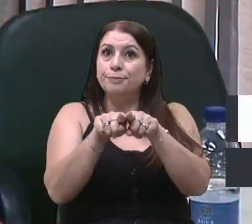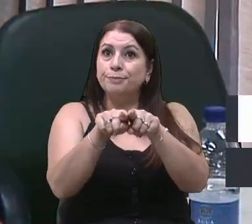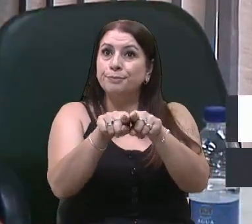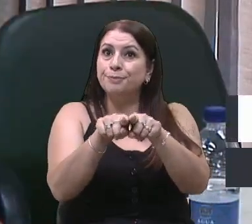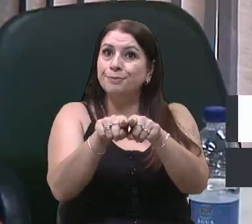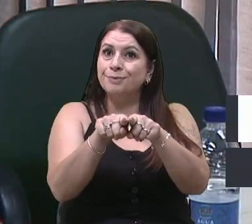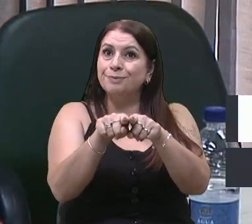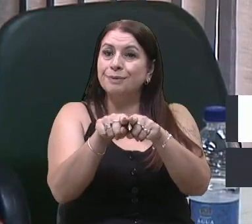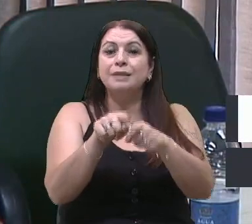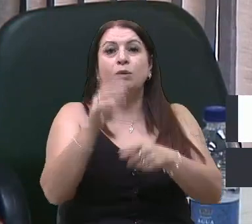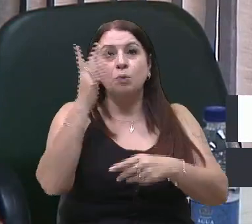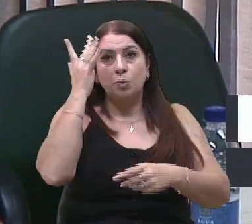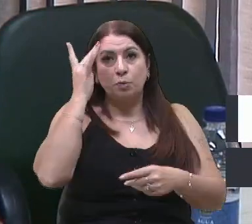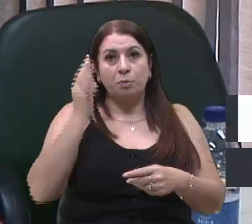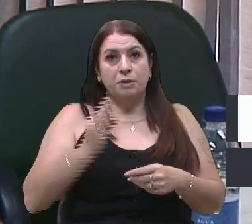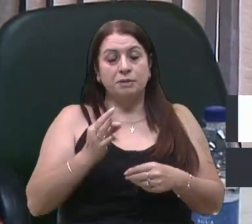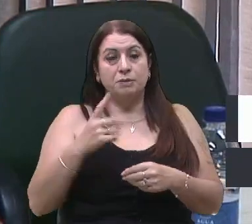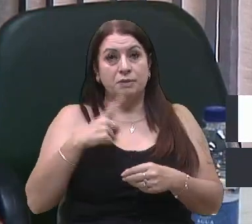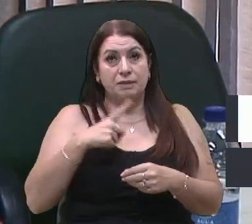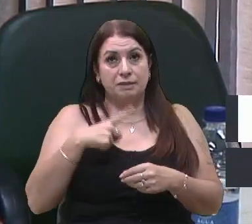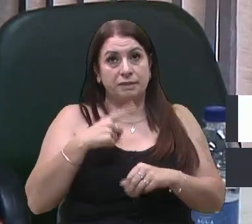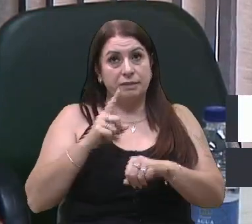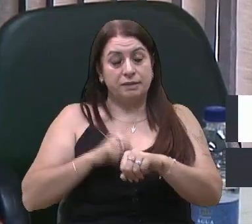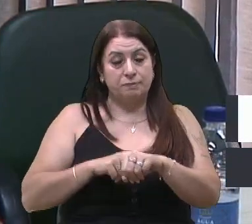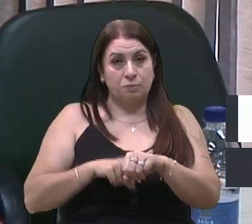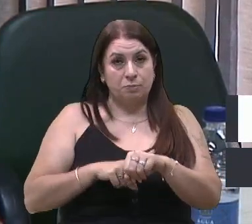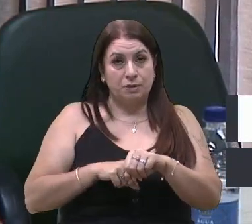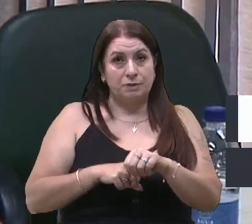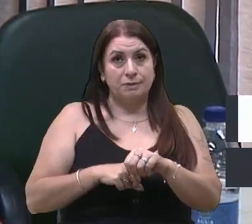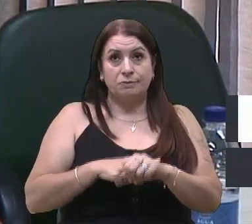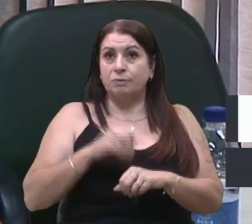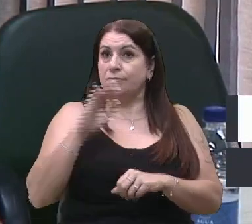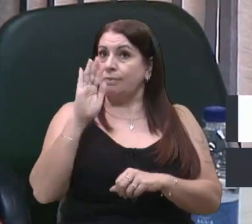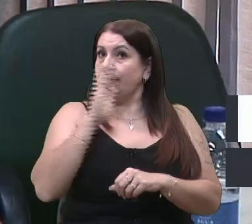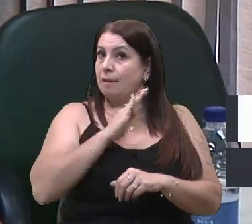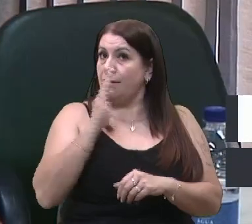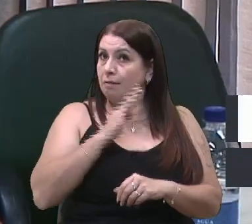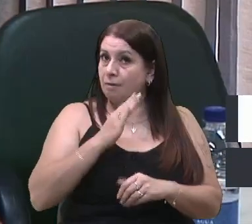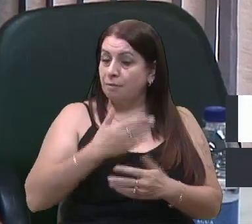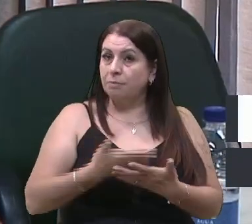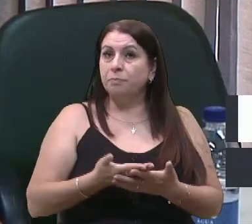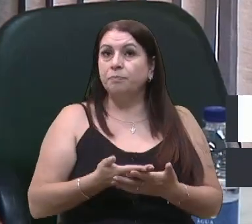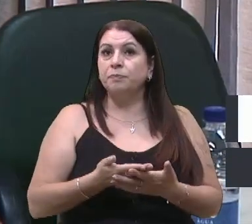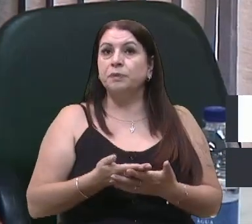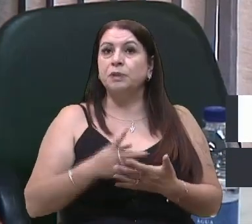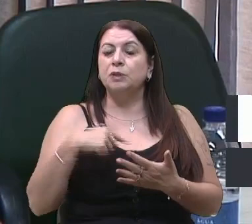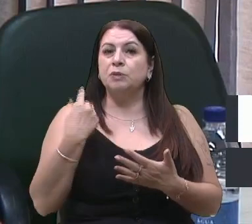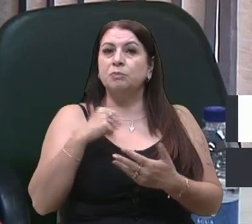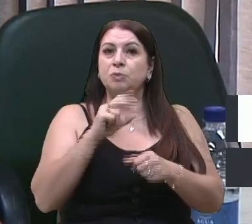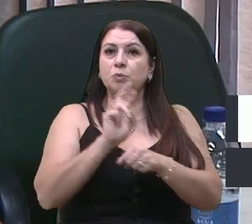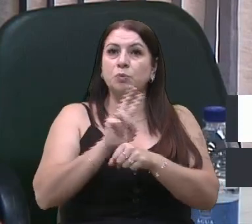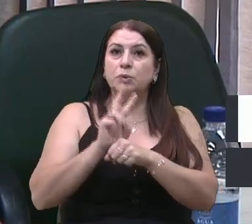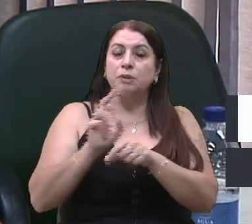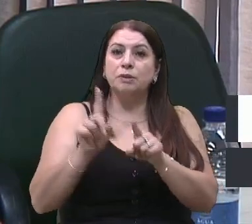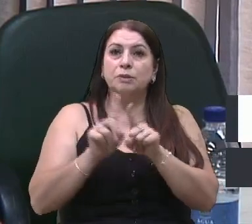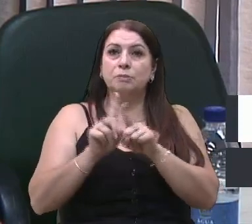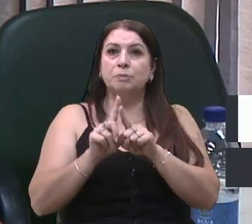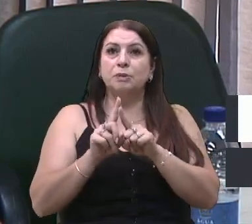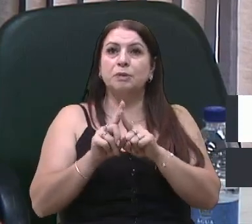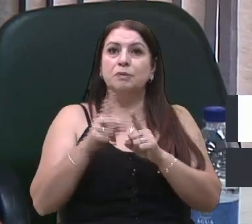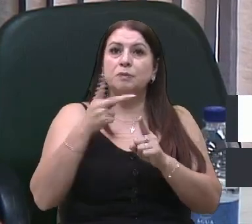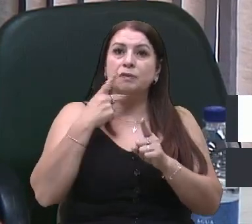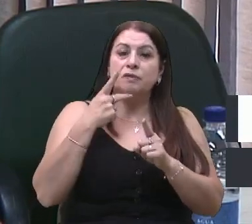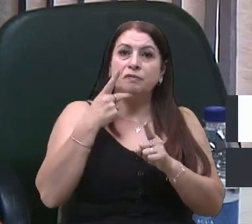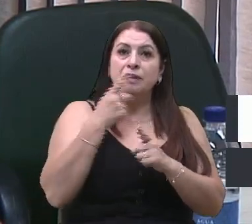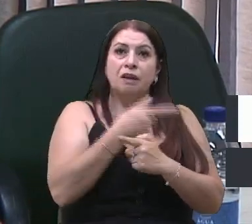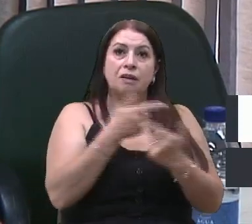Então a compreensão que a gente tem que ter nesse momento ela é muito rápida, né? E a gente tem que cuidar, inclusive, com as falas que se ouve